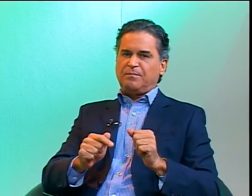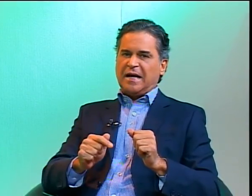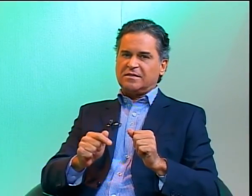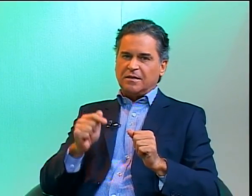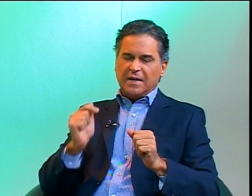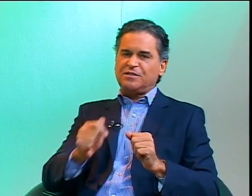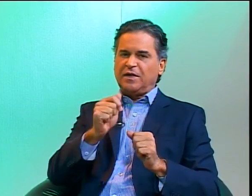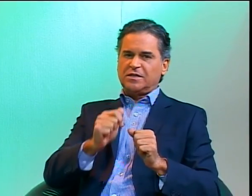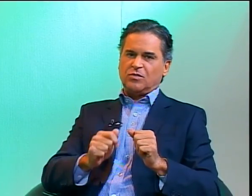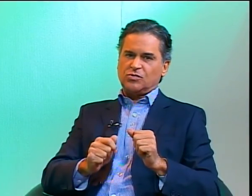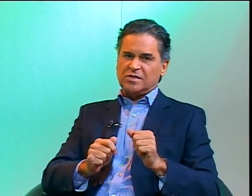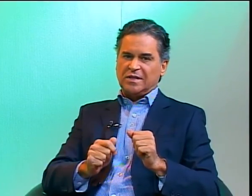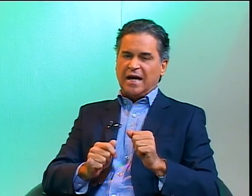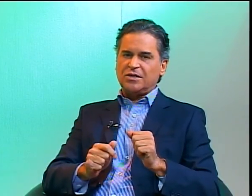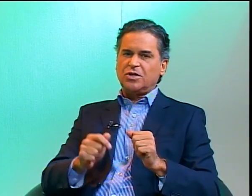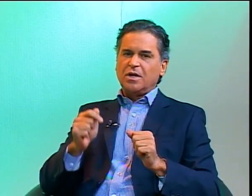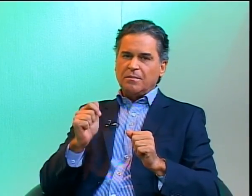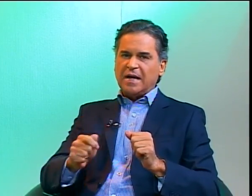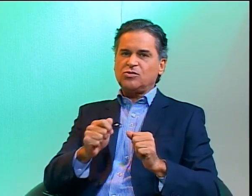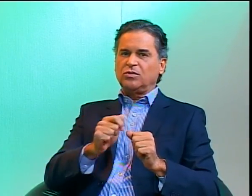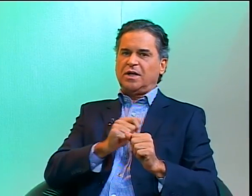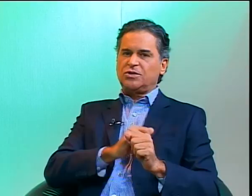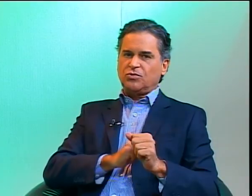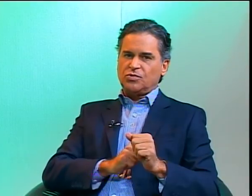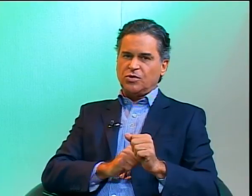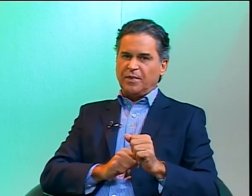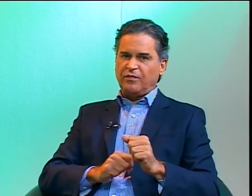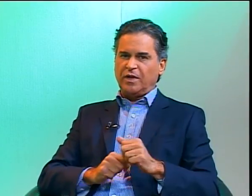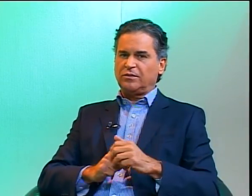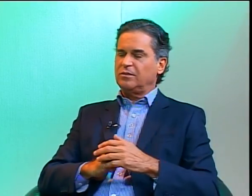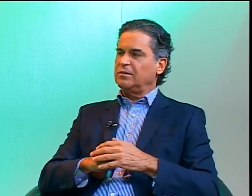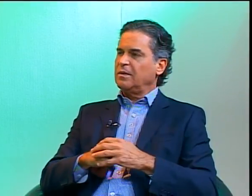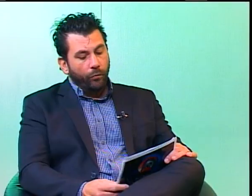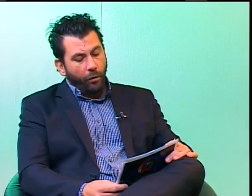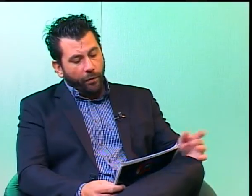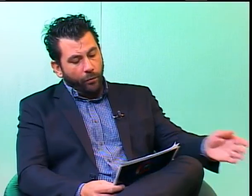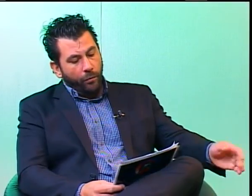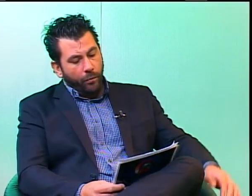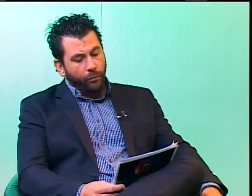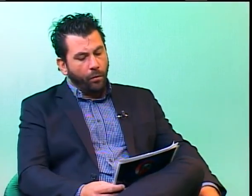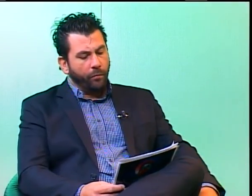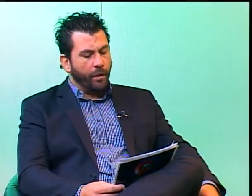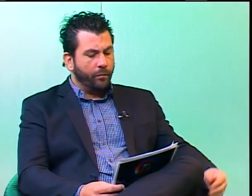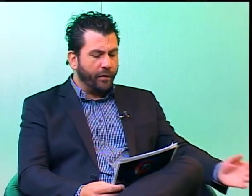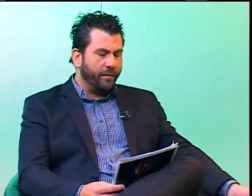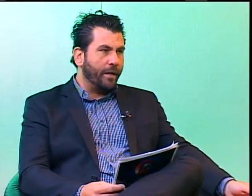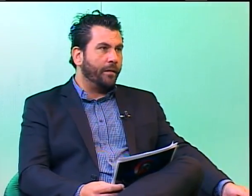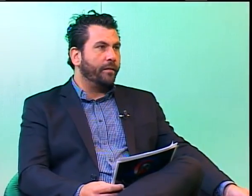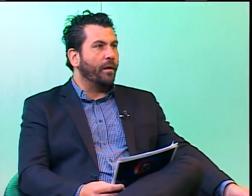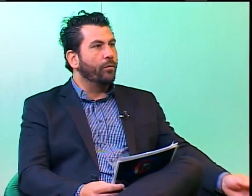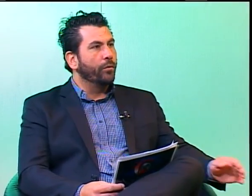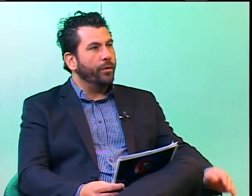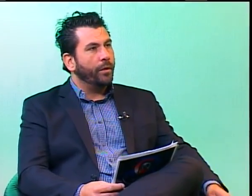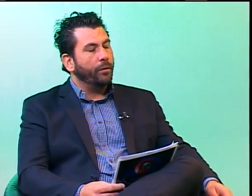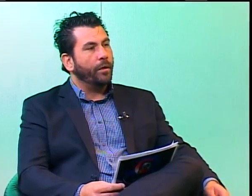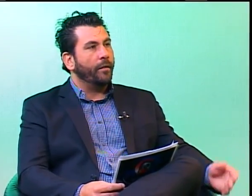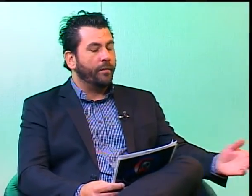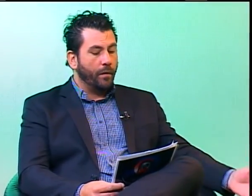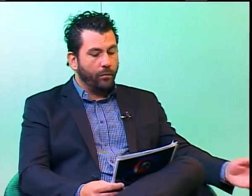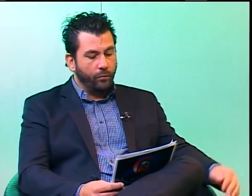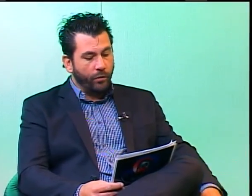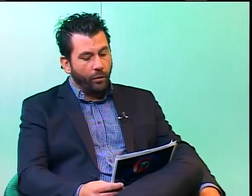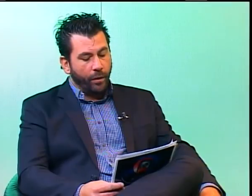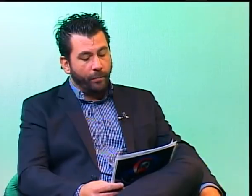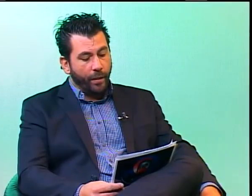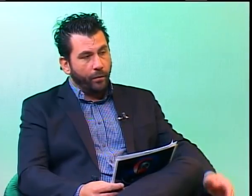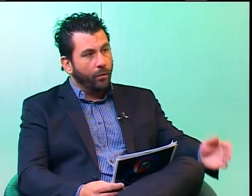mês que passa, mais felizes com a sua cidade e mais contentes com o seu prefeito. O senhor falou que o atual governo não fez nada na saúde, na